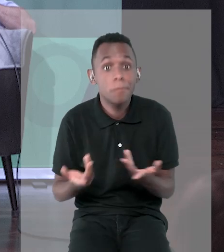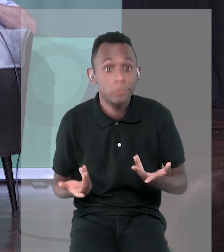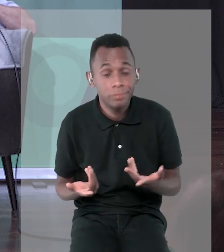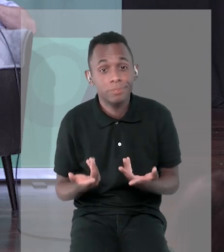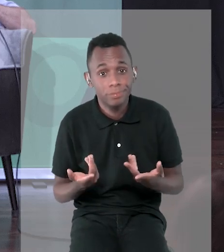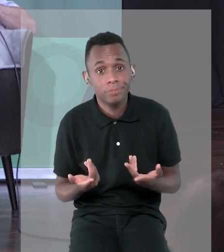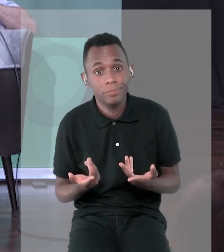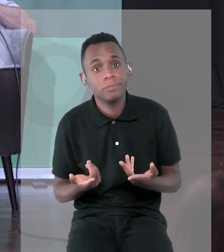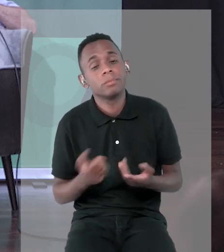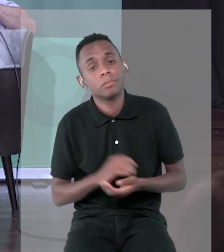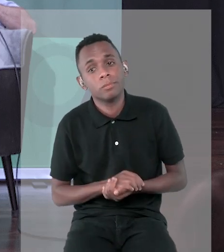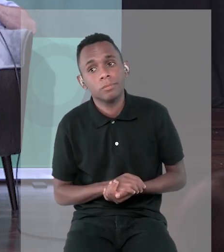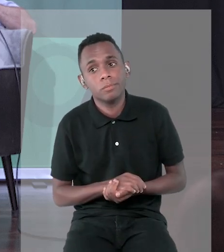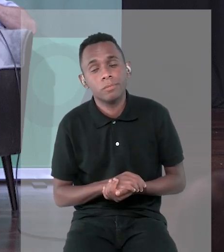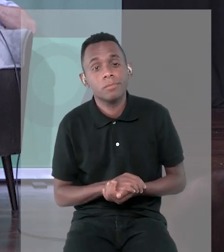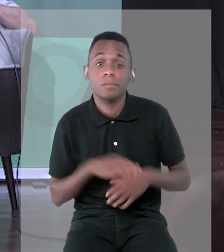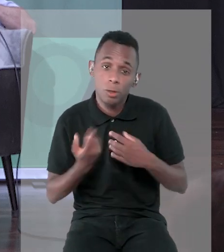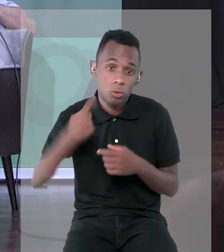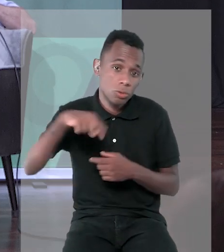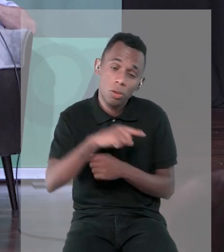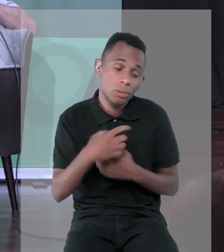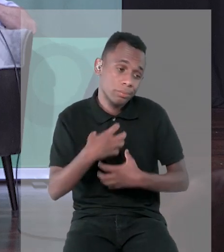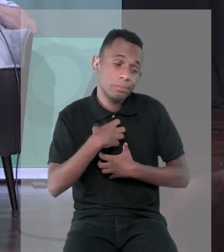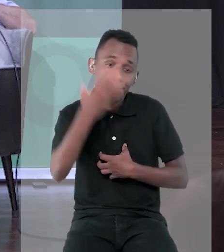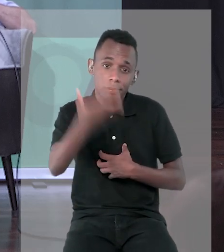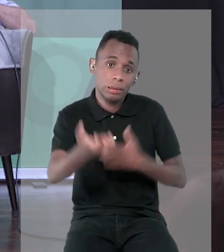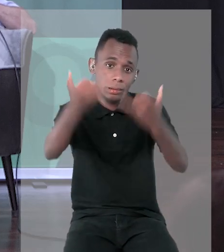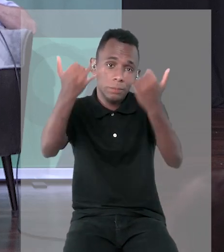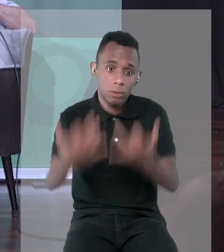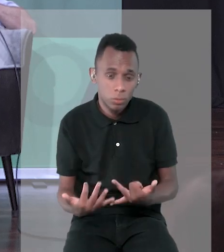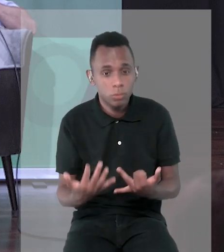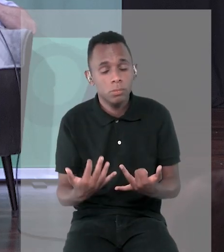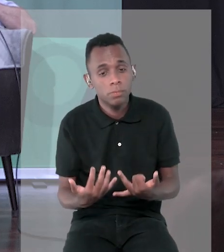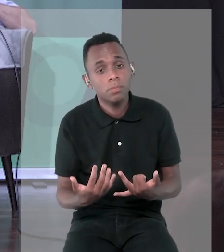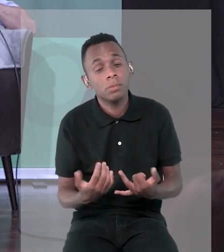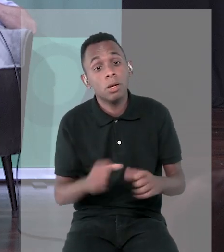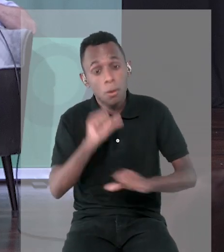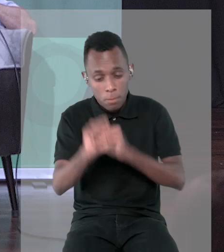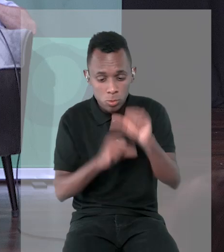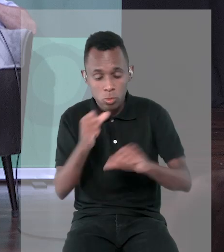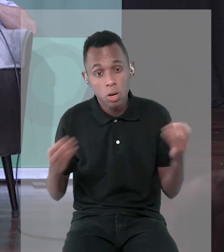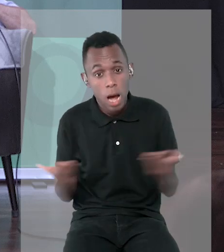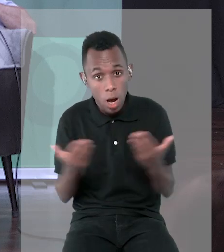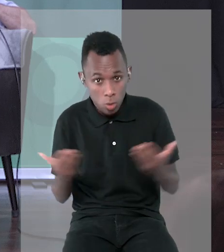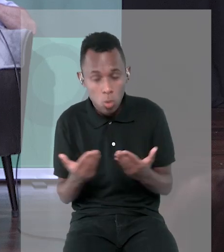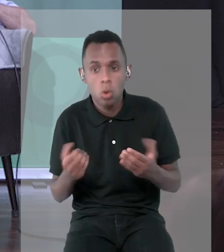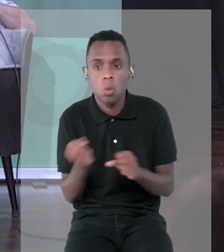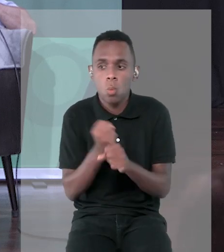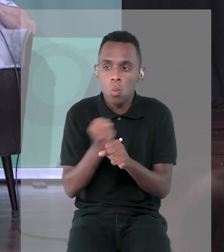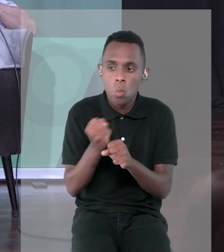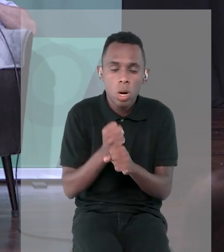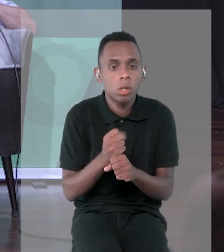muito forte. Né? E a gente está nessa situação que você descreveu. E o que mudou agora é que esse